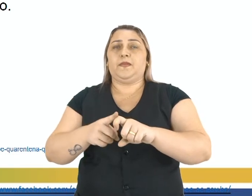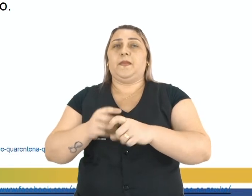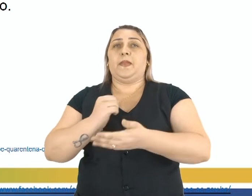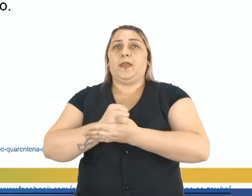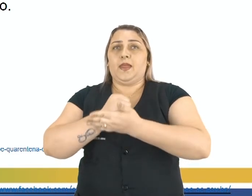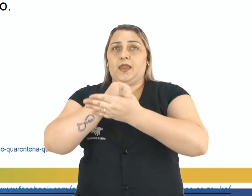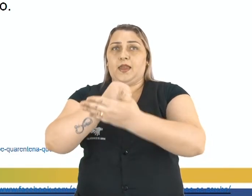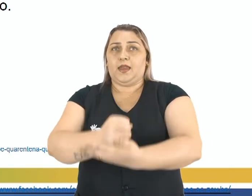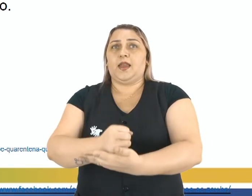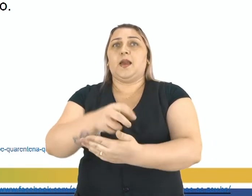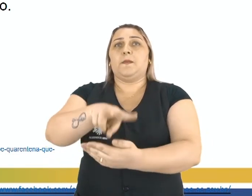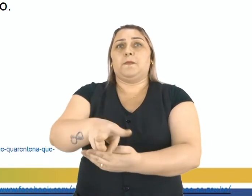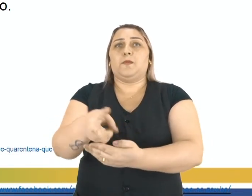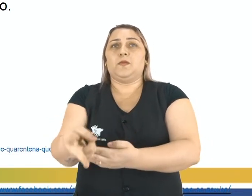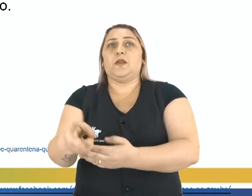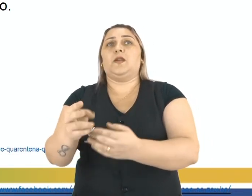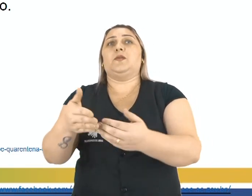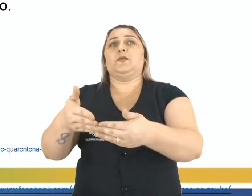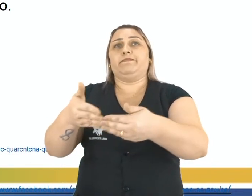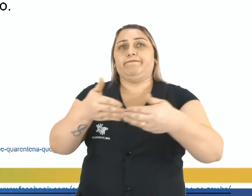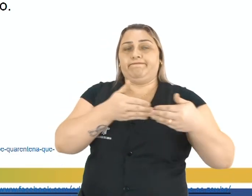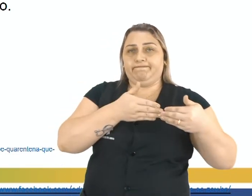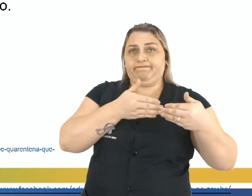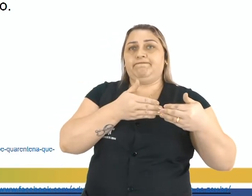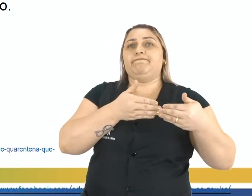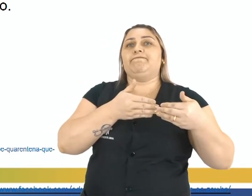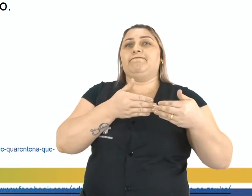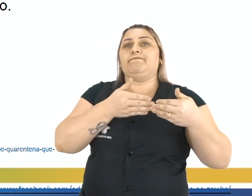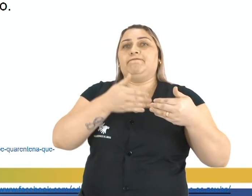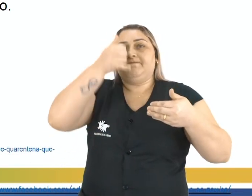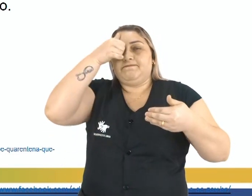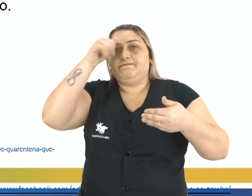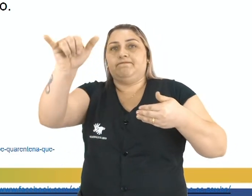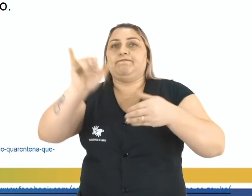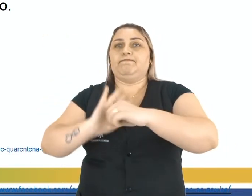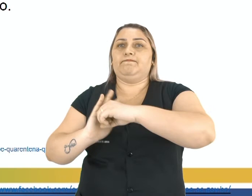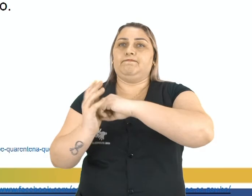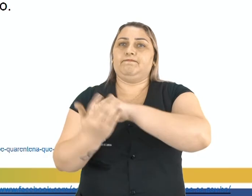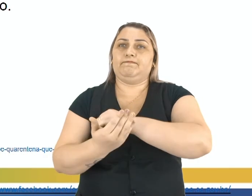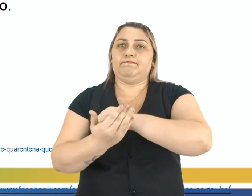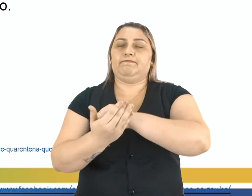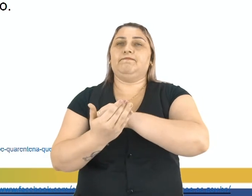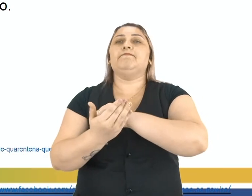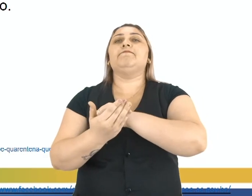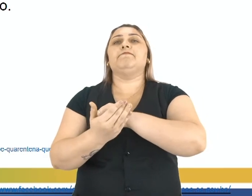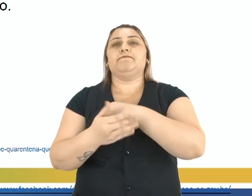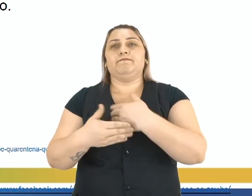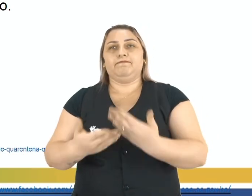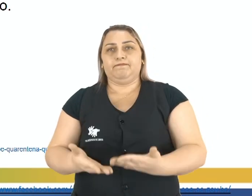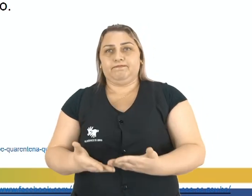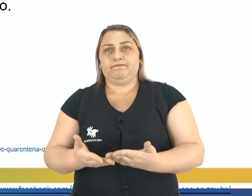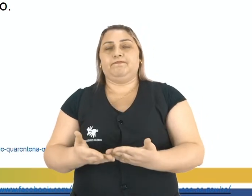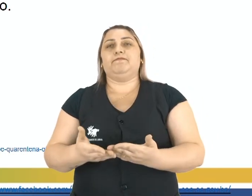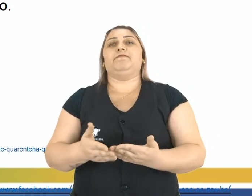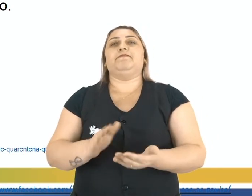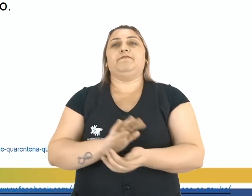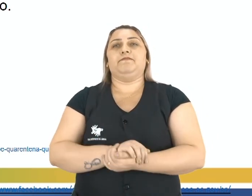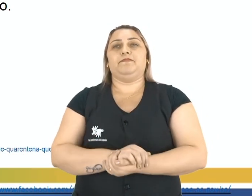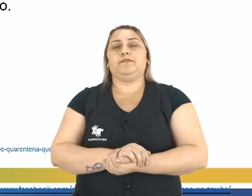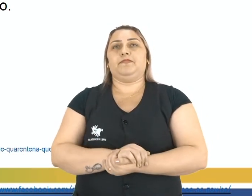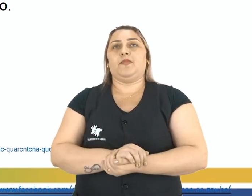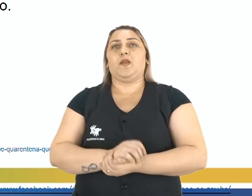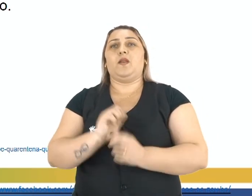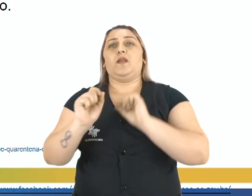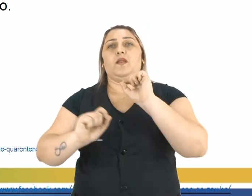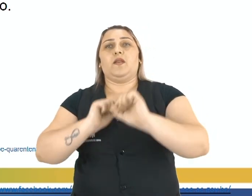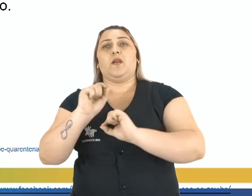defendem alternância em períodos de isolamento para combater coronavírus. Uma alternância. Vamos ver o que